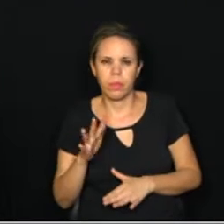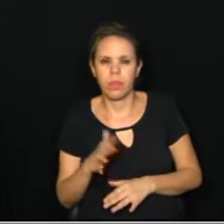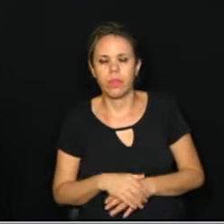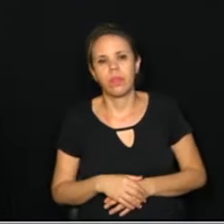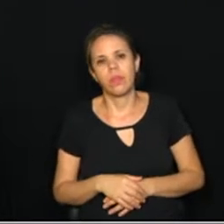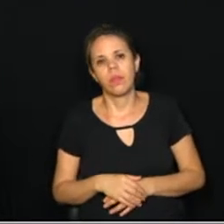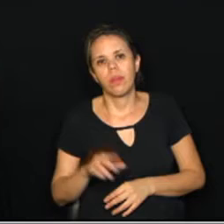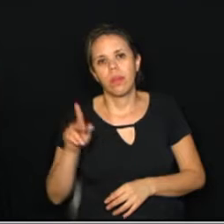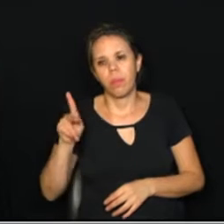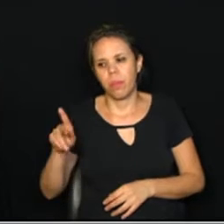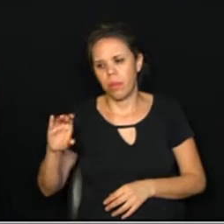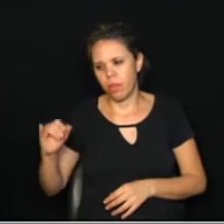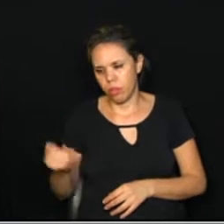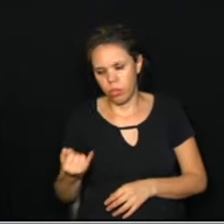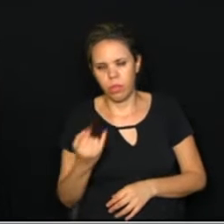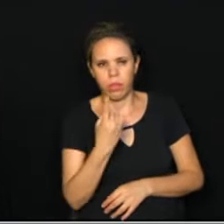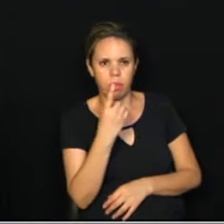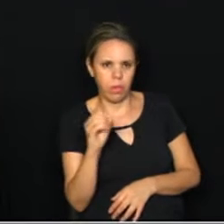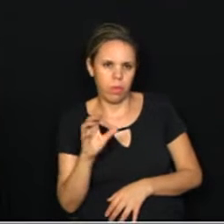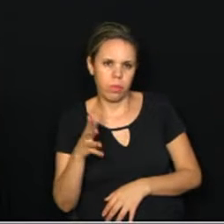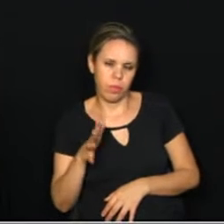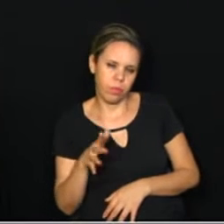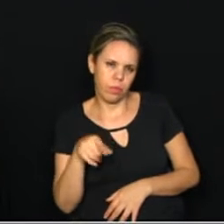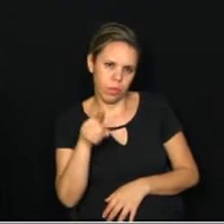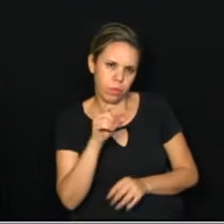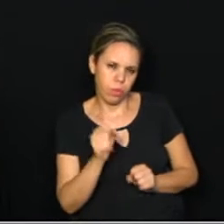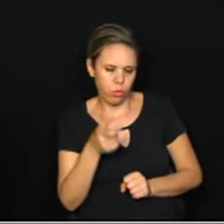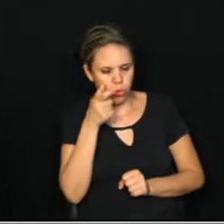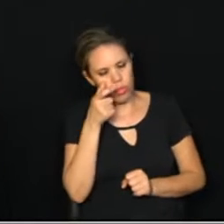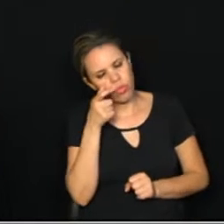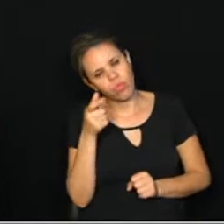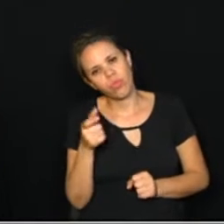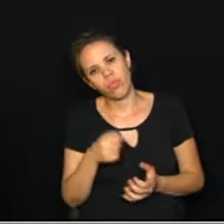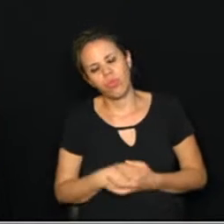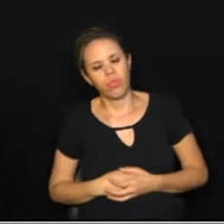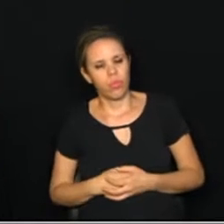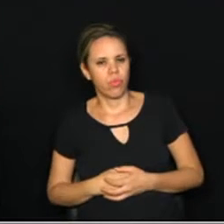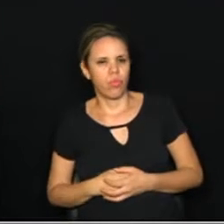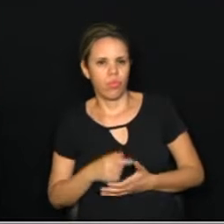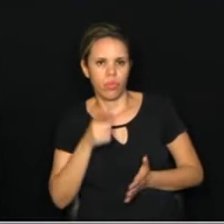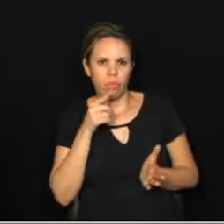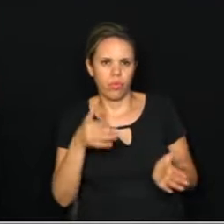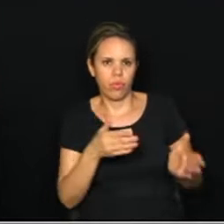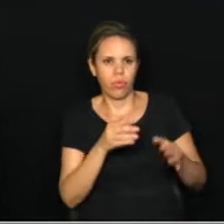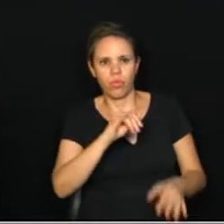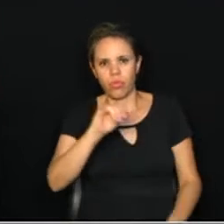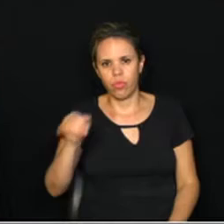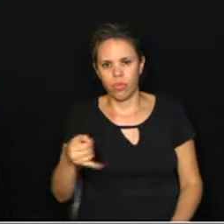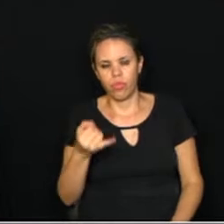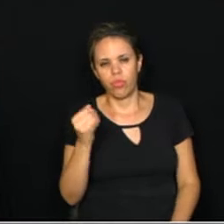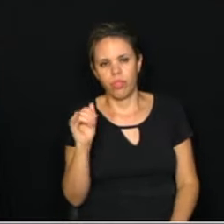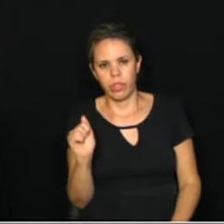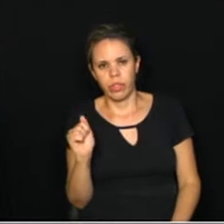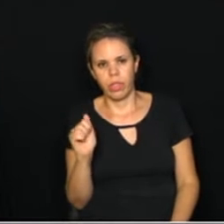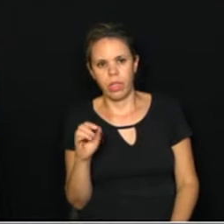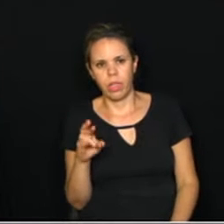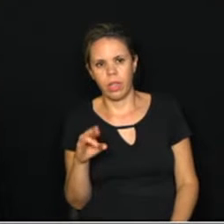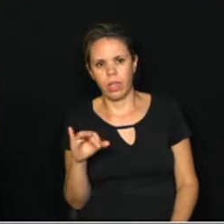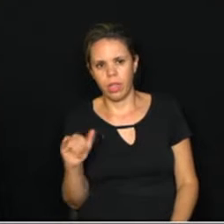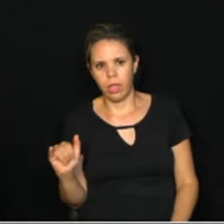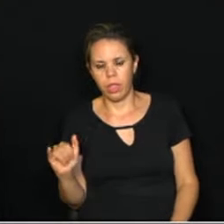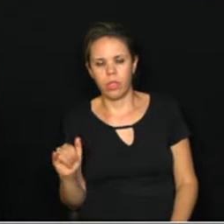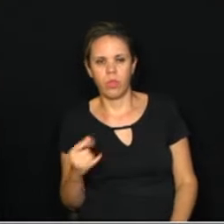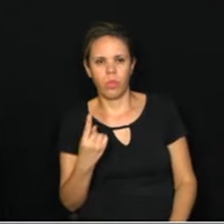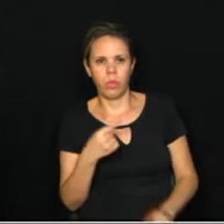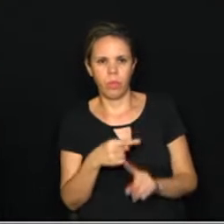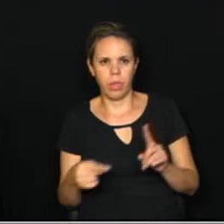bacias PCJ em torno de 10, então vocês podem observar ali no reservatório Jaguari-Jacareí, está sendo descarregado